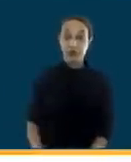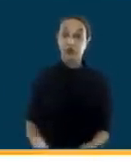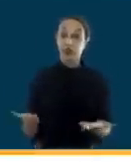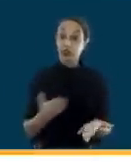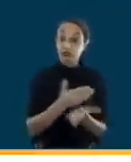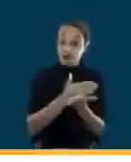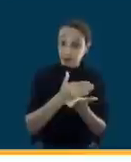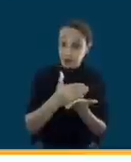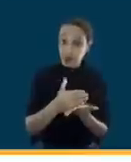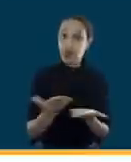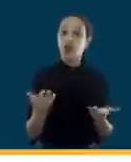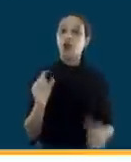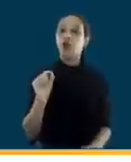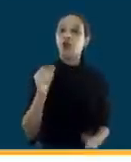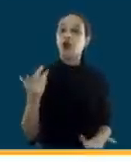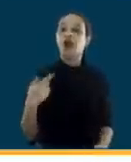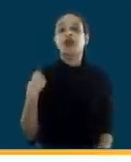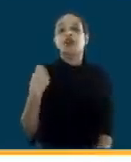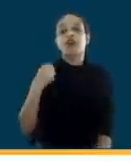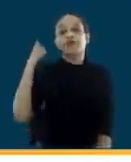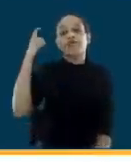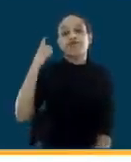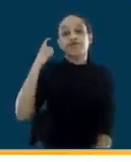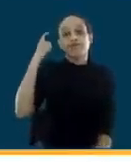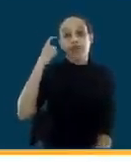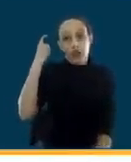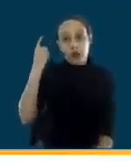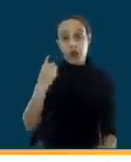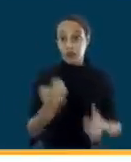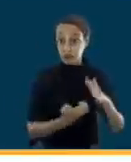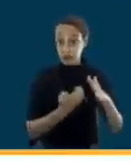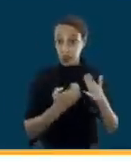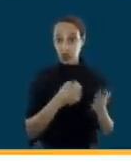de uma preocupação que nós do Sistema FEComércio, do Sistema S como